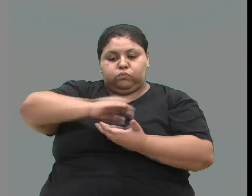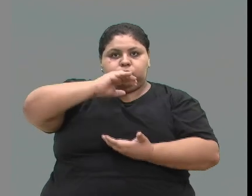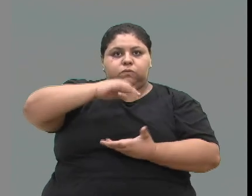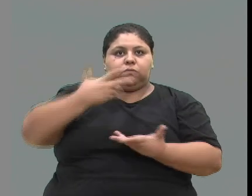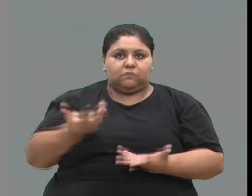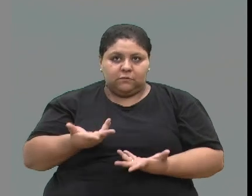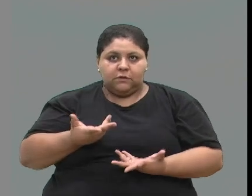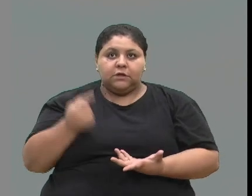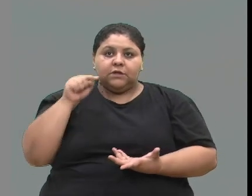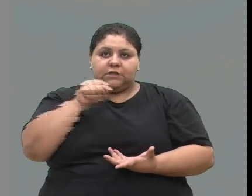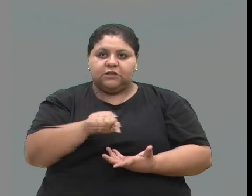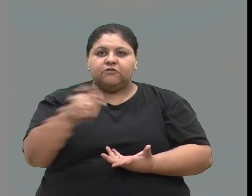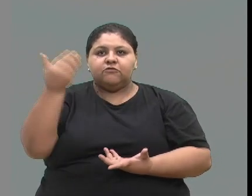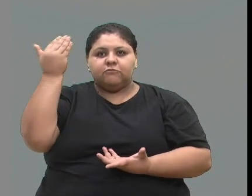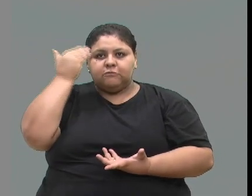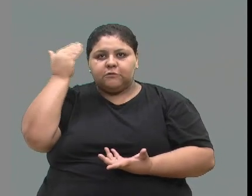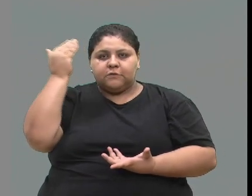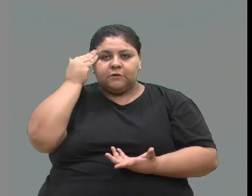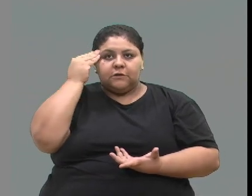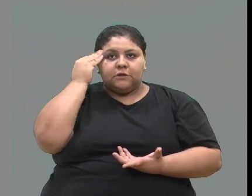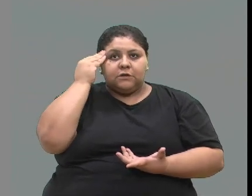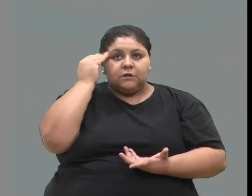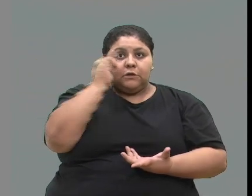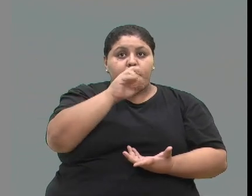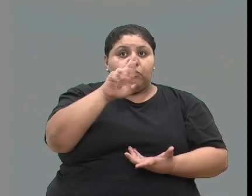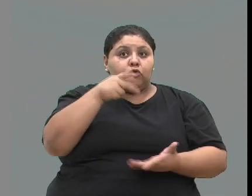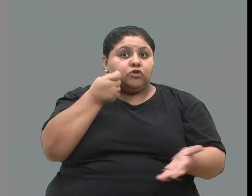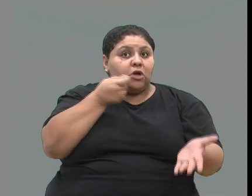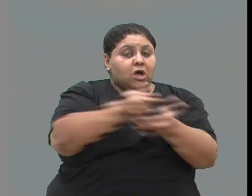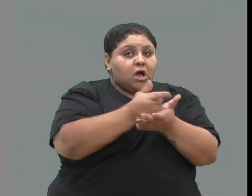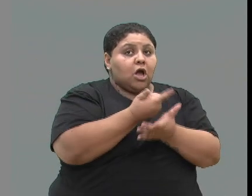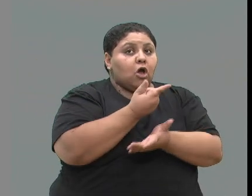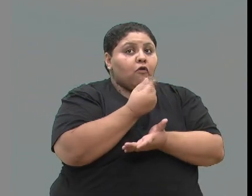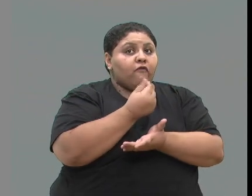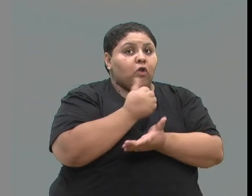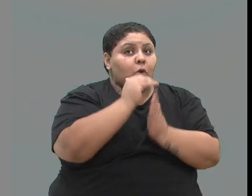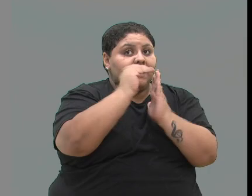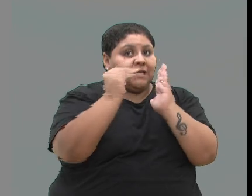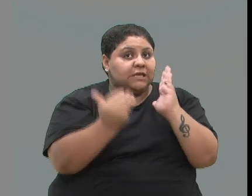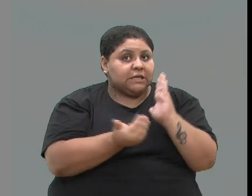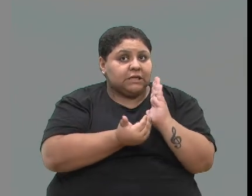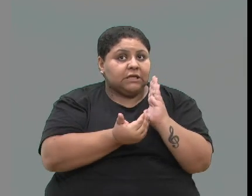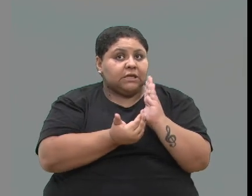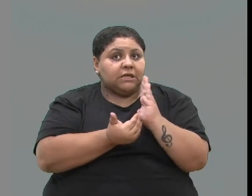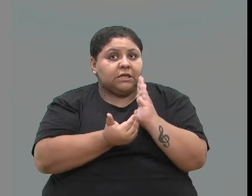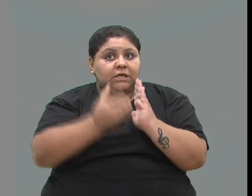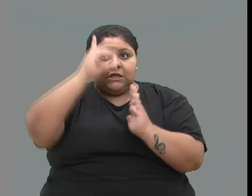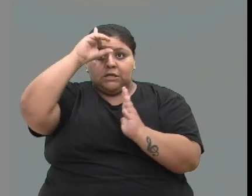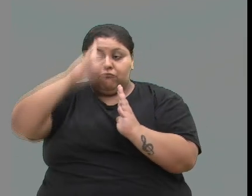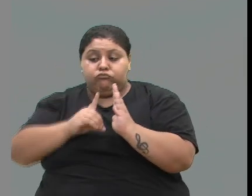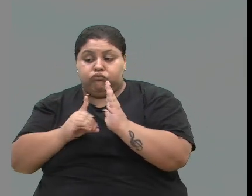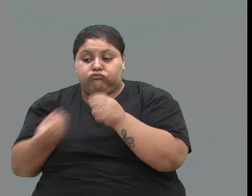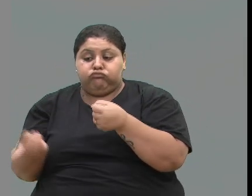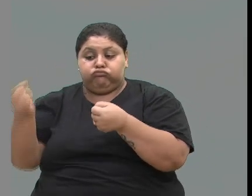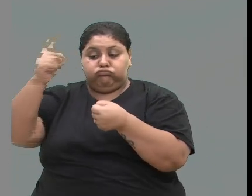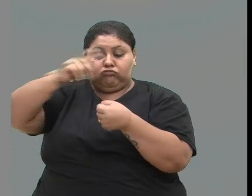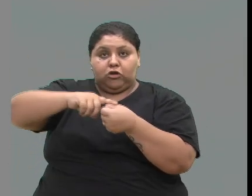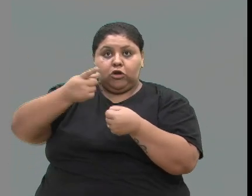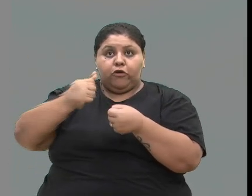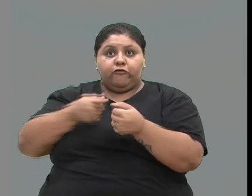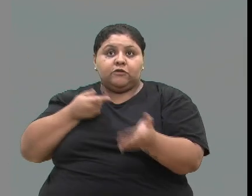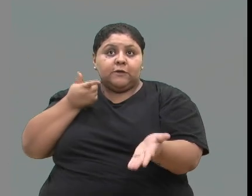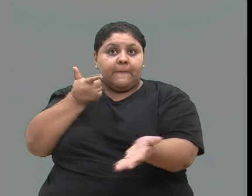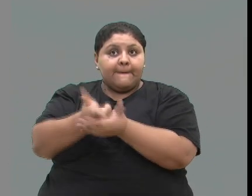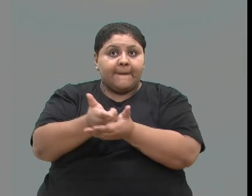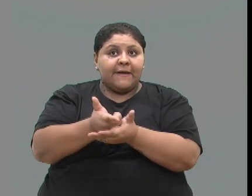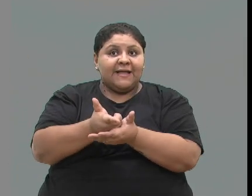Se você tiver imposto a pagar, o valor será deduzido. Caso tenha direito à restituição, você quita a